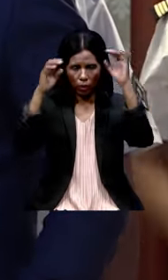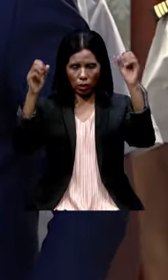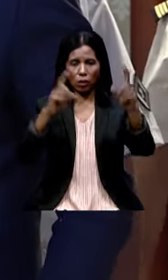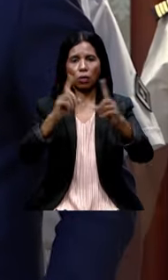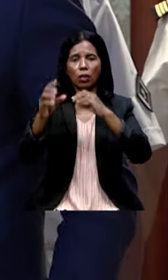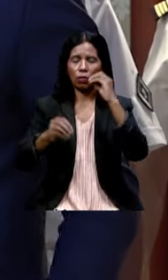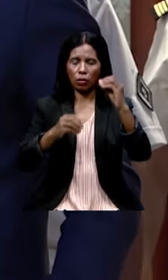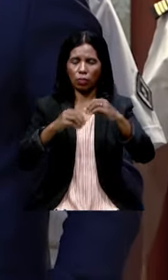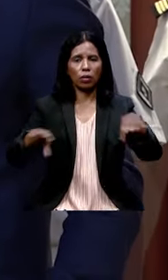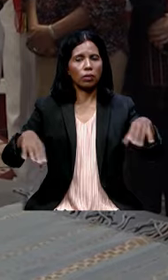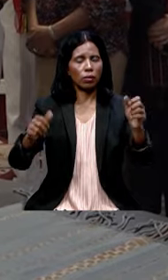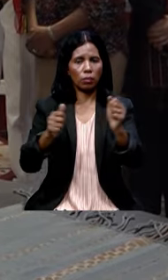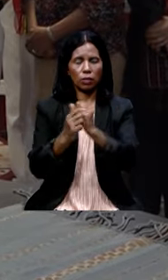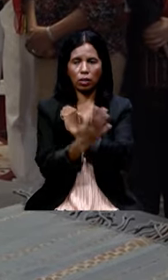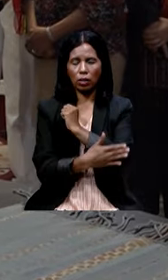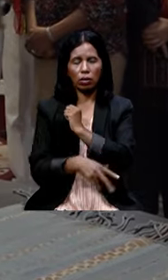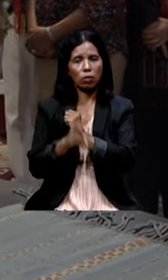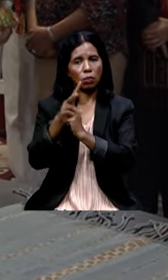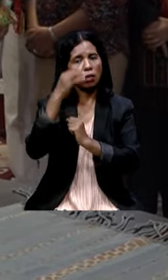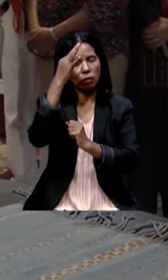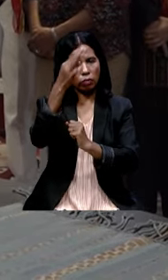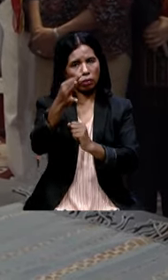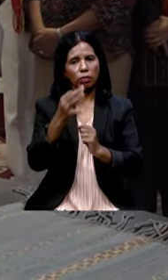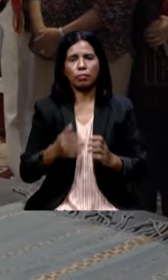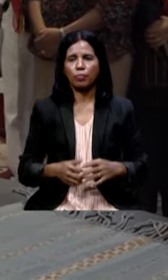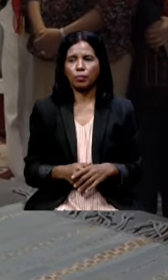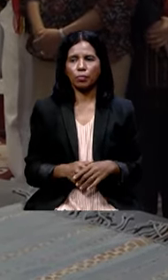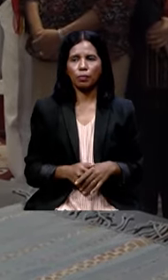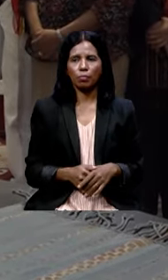koalia konaba kooperasaun entre rairua e futuro. Leo Borges, Tomás Suárez, GMN.